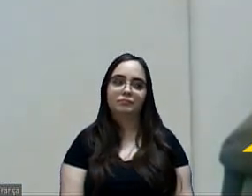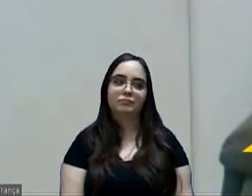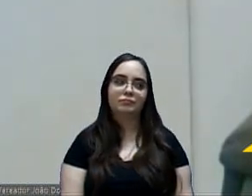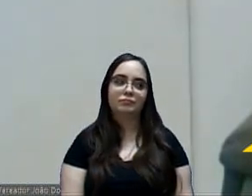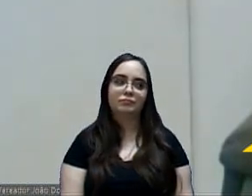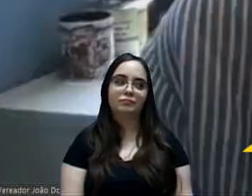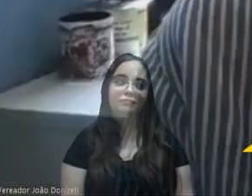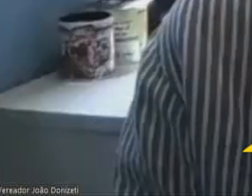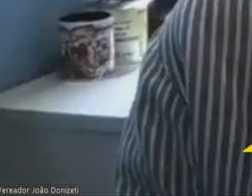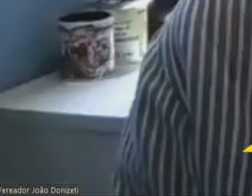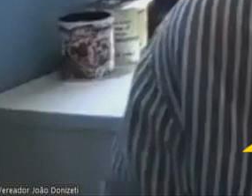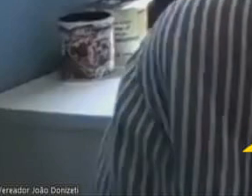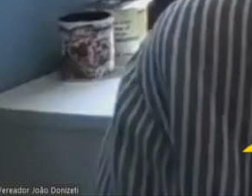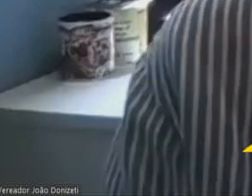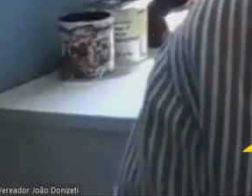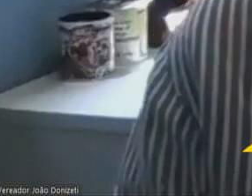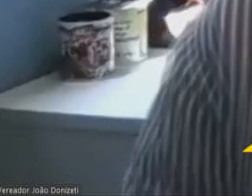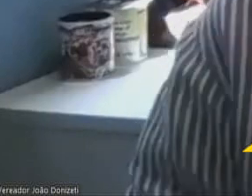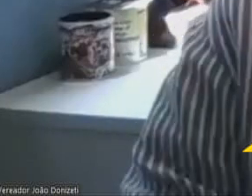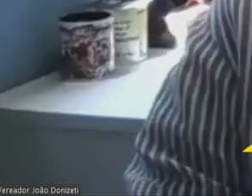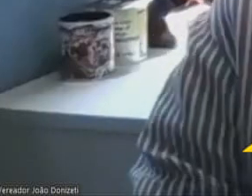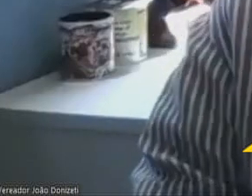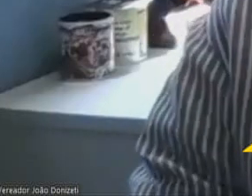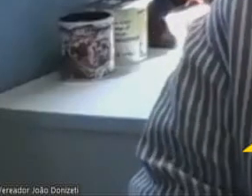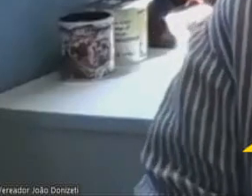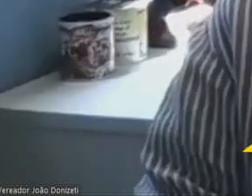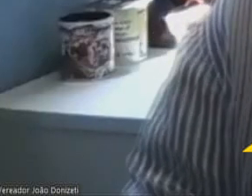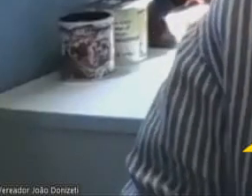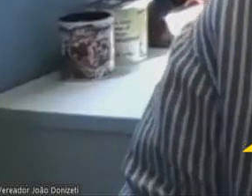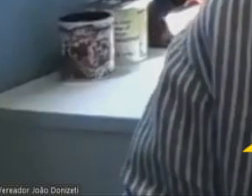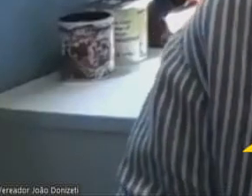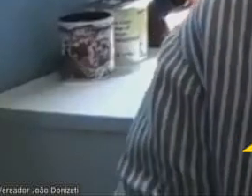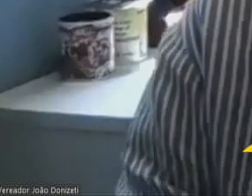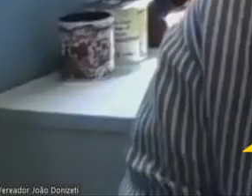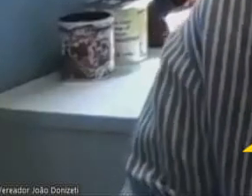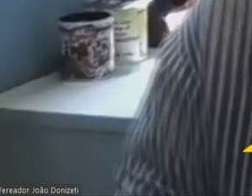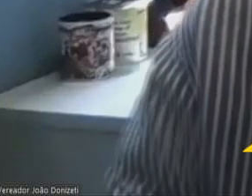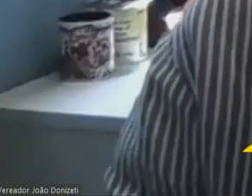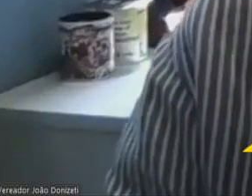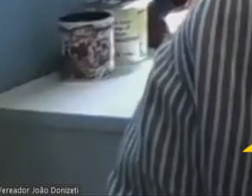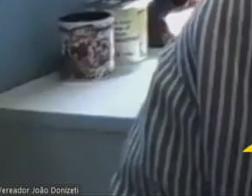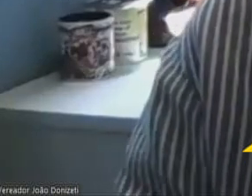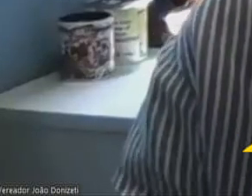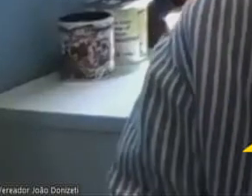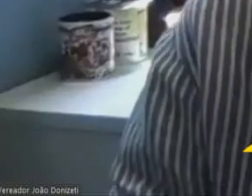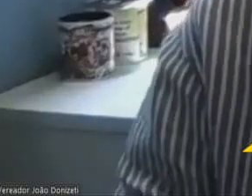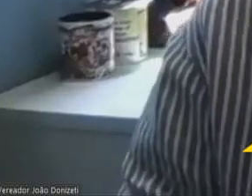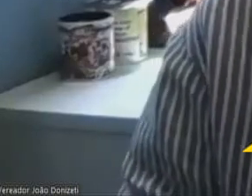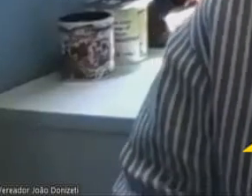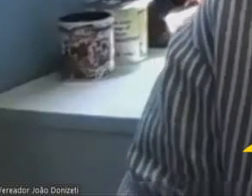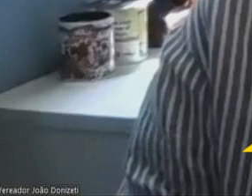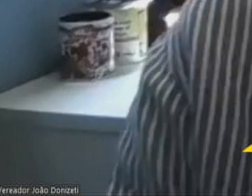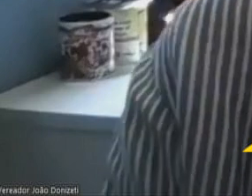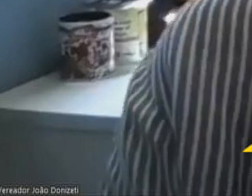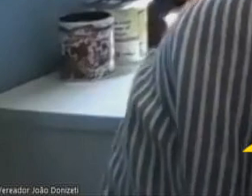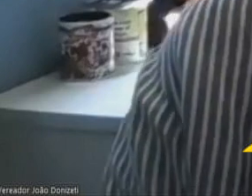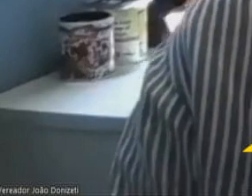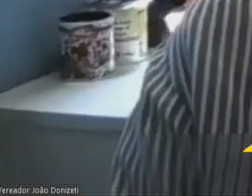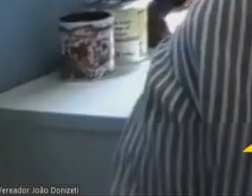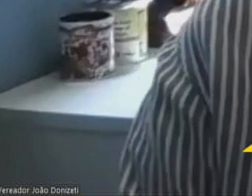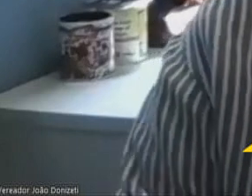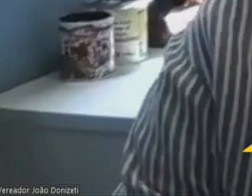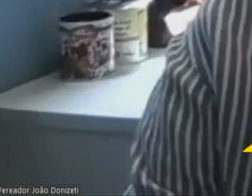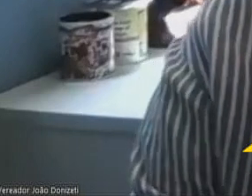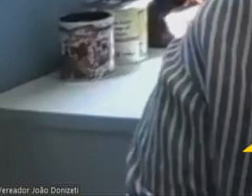Em primeiro lugar, obrigado pela parte, vereador França. Vossa Excelência sempre com muito equilíbrio, tratando dos